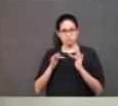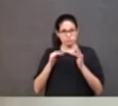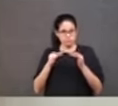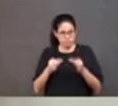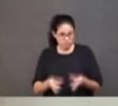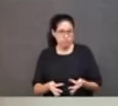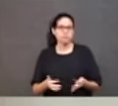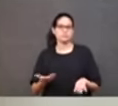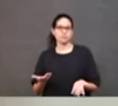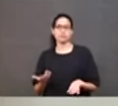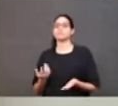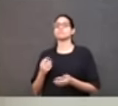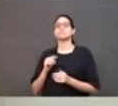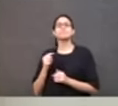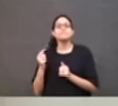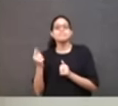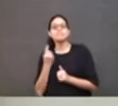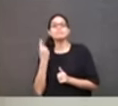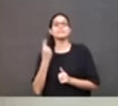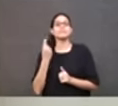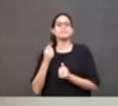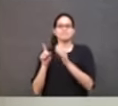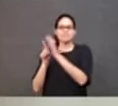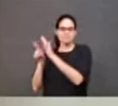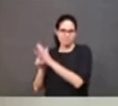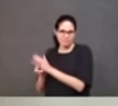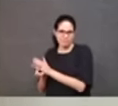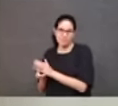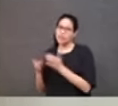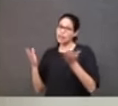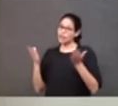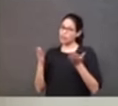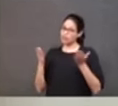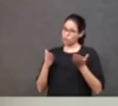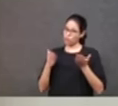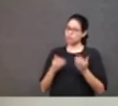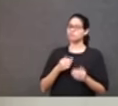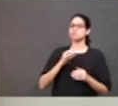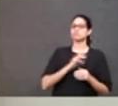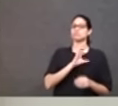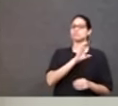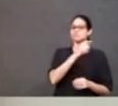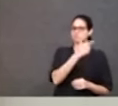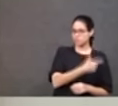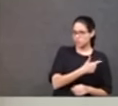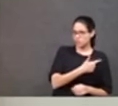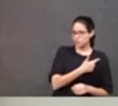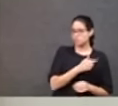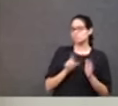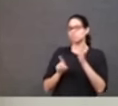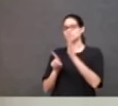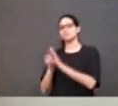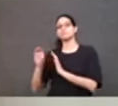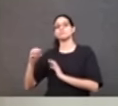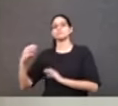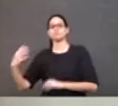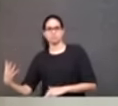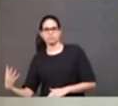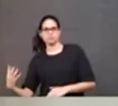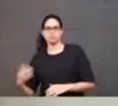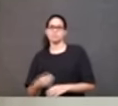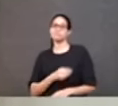candidato, nós vamos, então, candidato 2 fará pergunta ao candidato 4. Então, professor Elvestre faz pergunta, 1 minuto para ela, ao professor